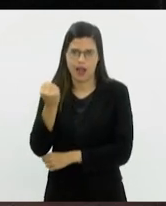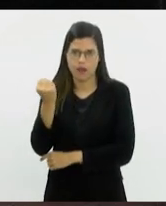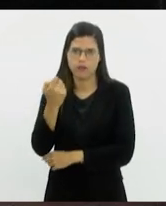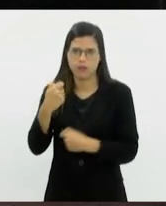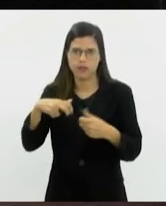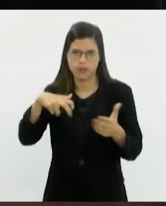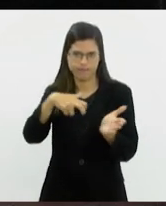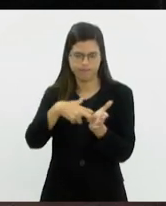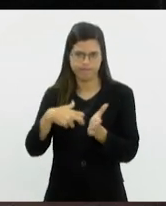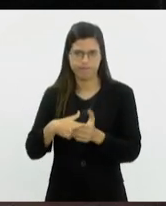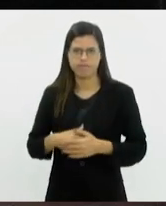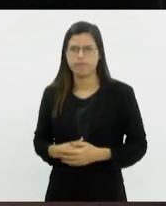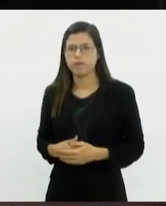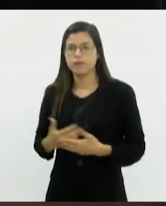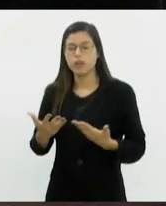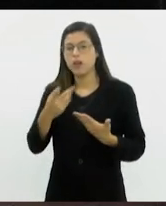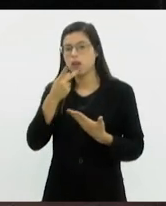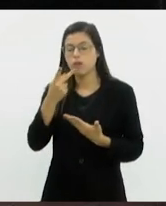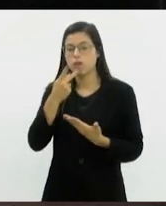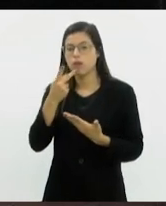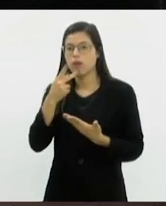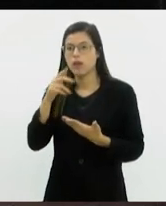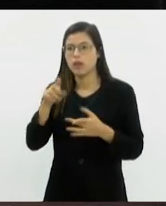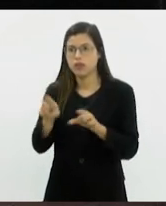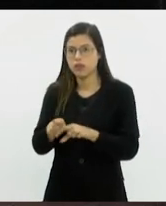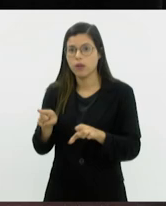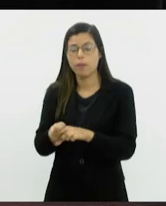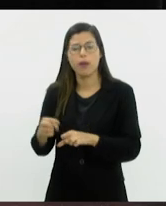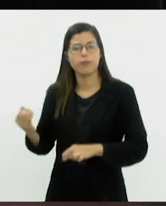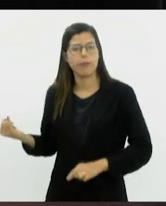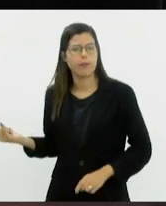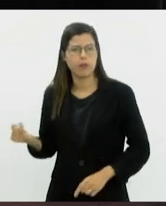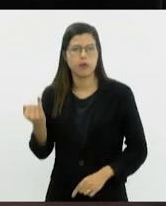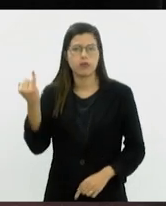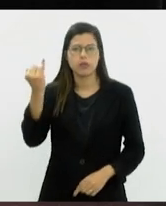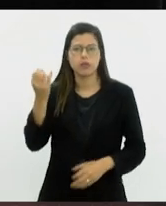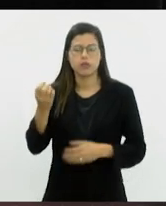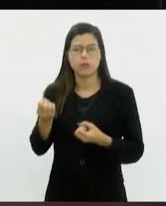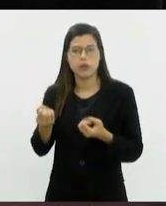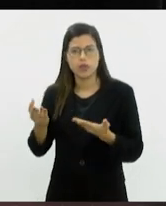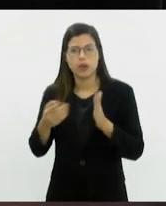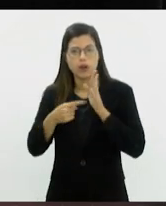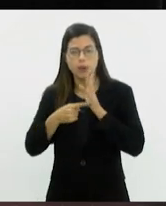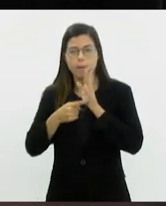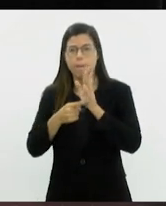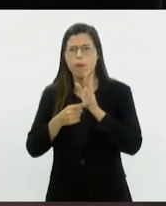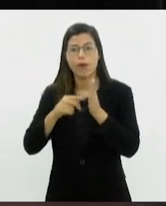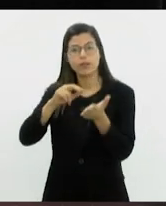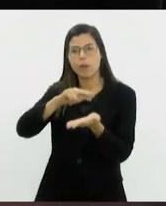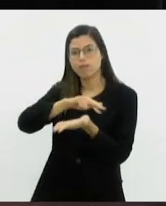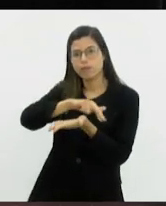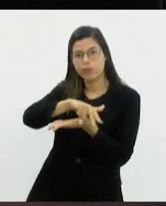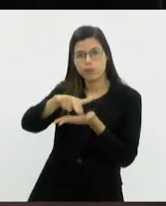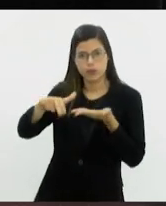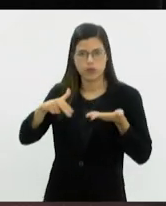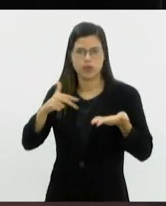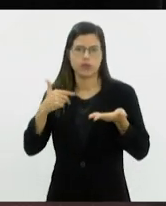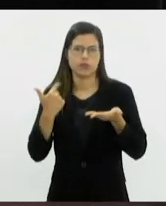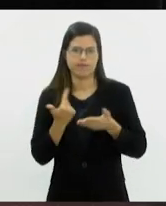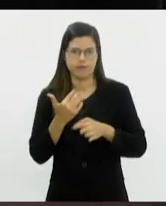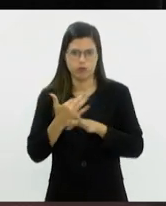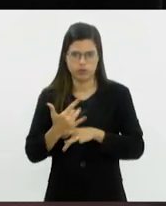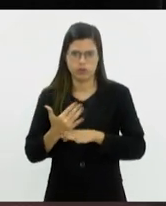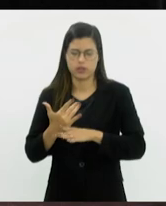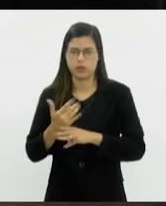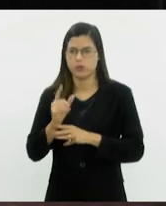Quero falar aqui de uma grande entrega, uma entrega muito importante e que demonstra a pluralidade do nosso município, que